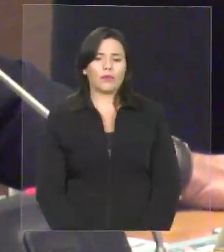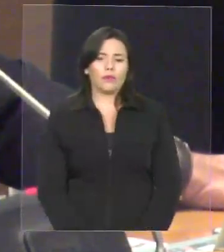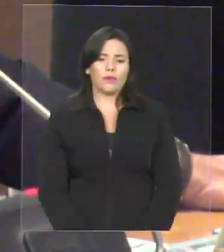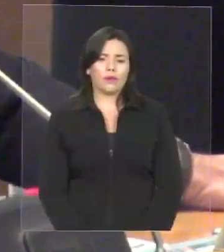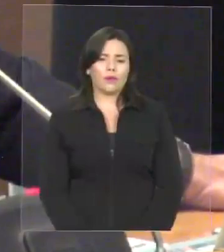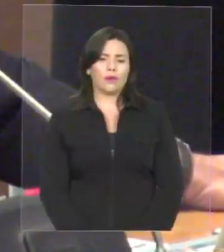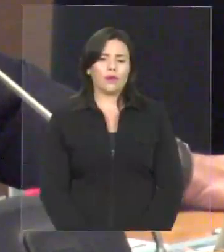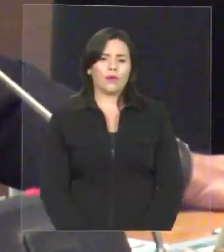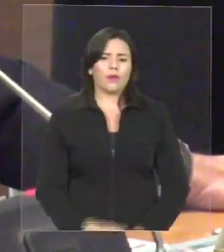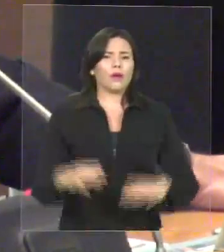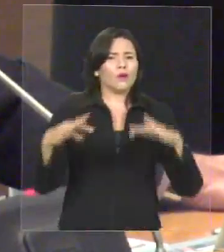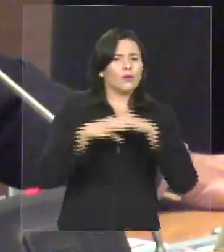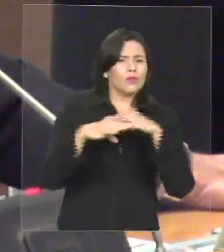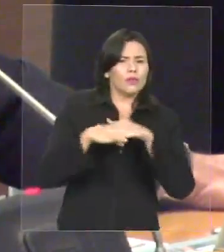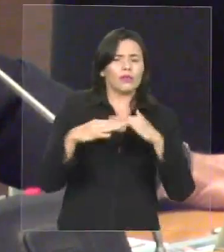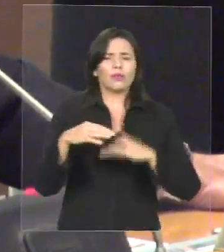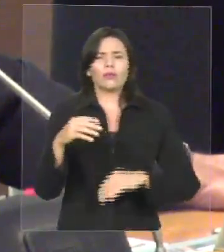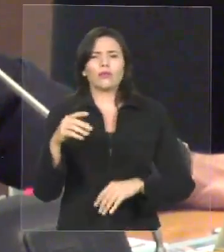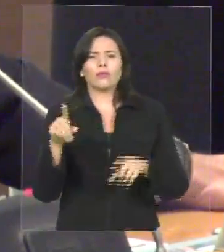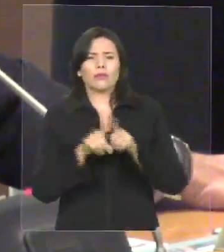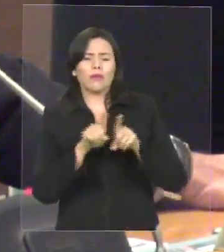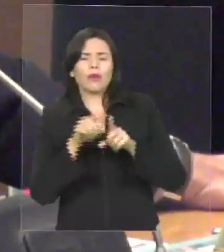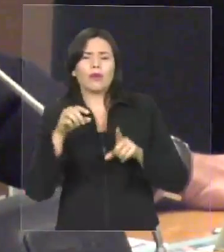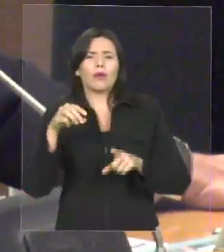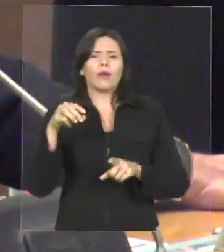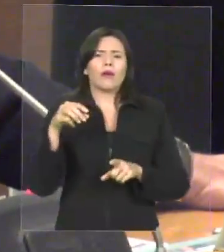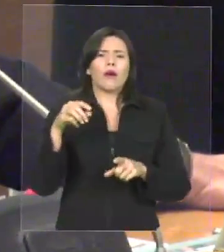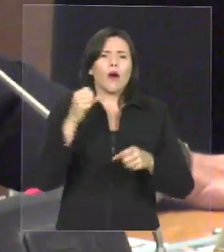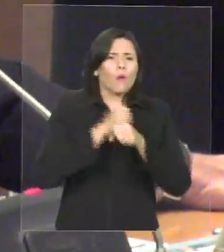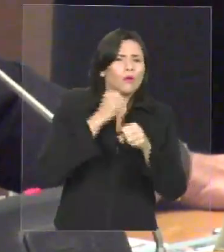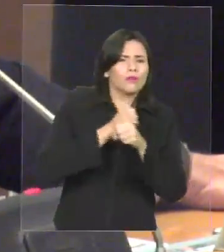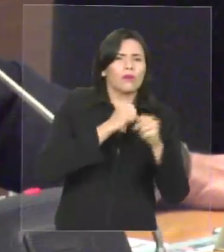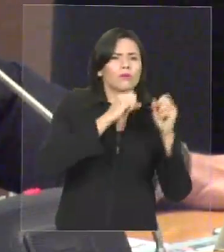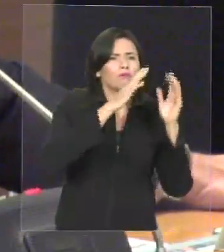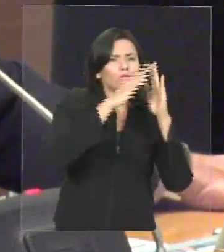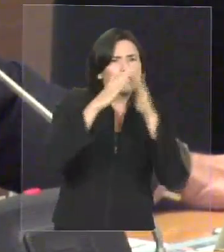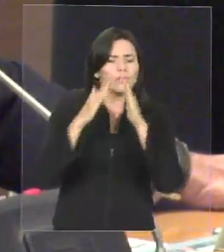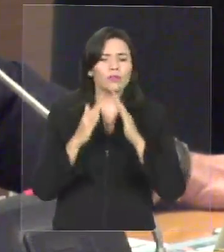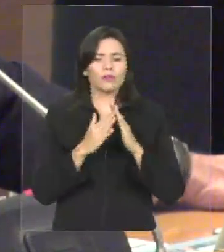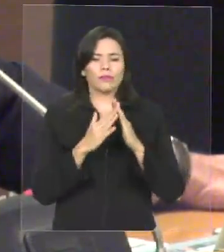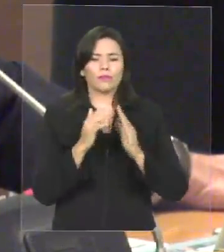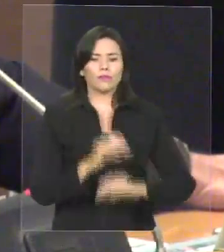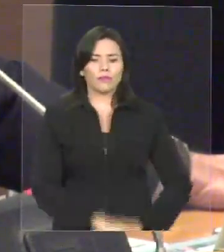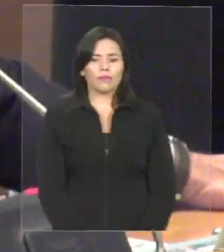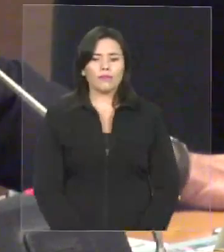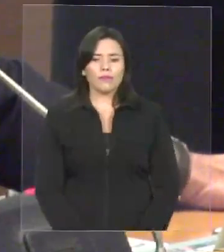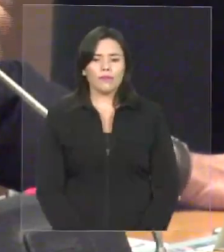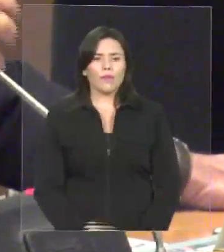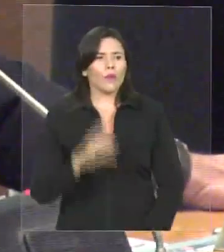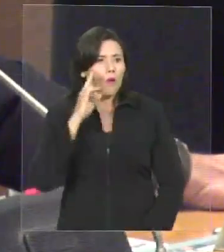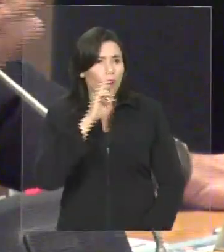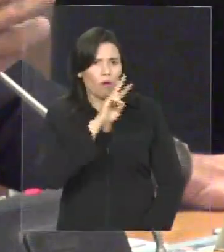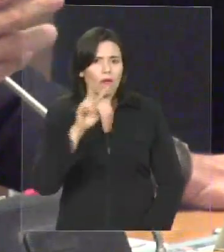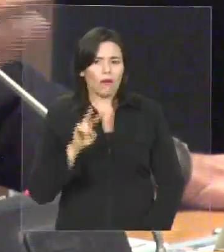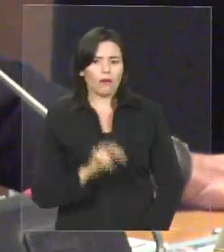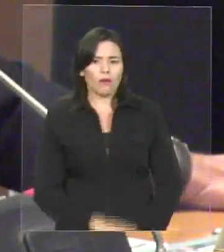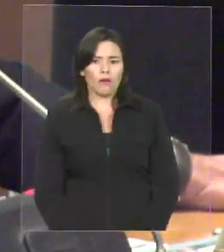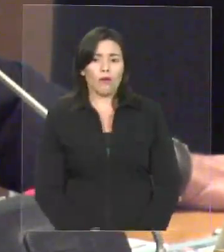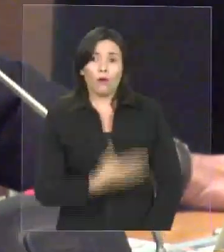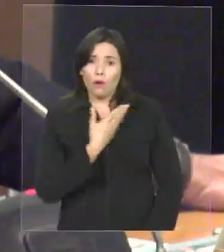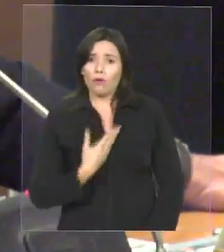caso, constrói um conjunto residencial aqui no começo do Maiobão, a repercussão está aí. E está o governo do